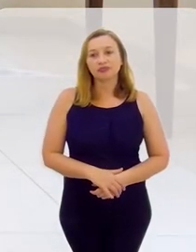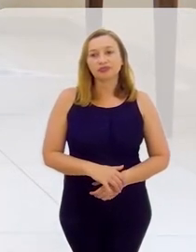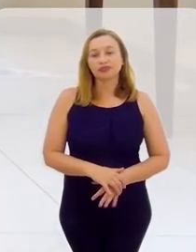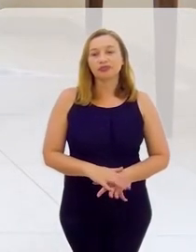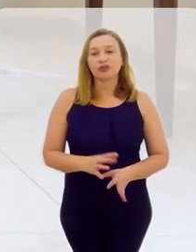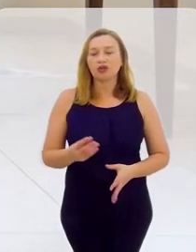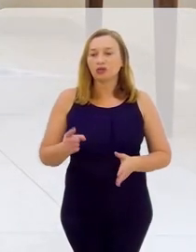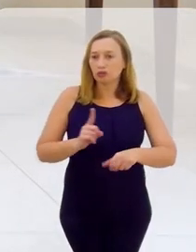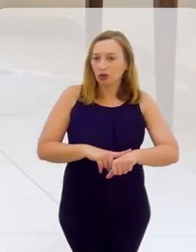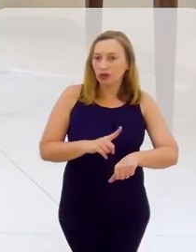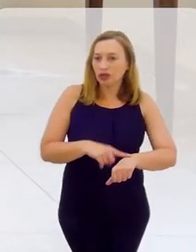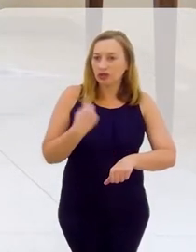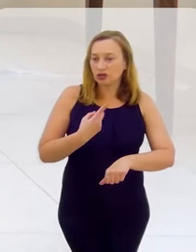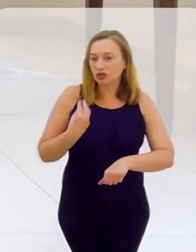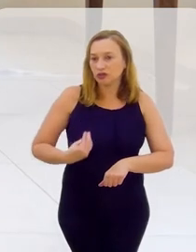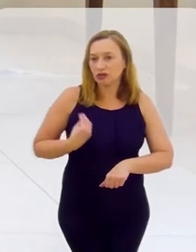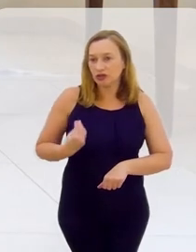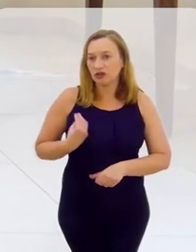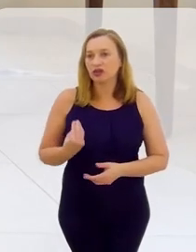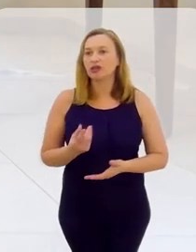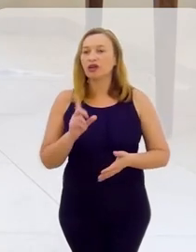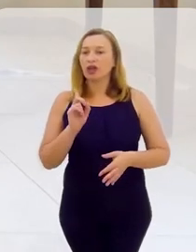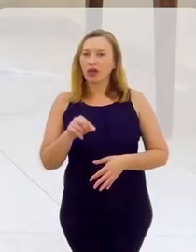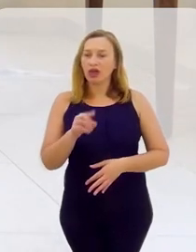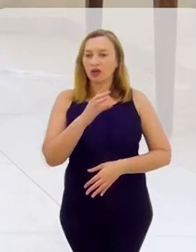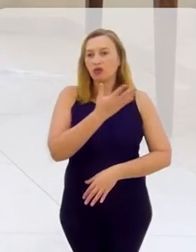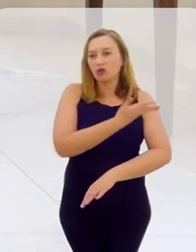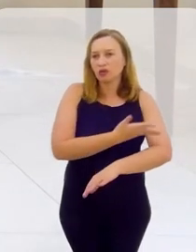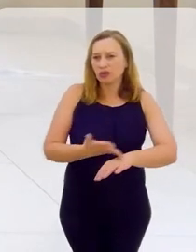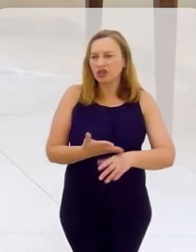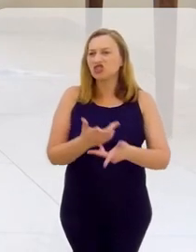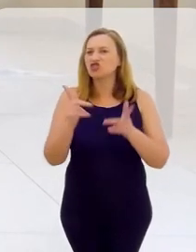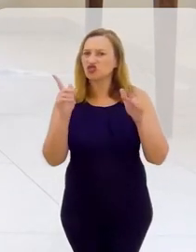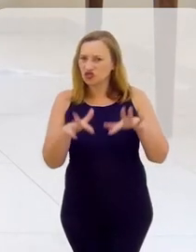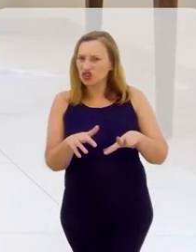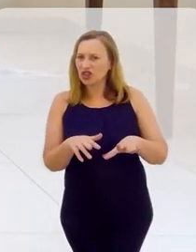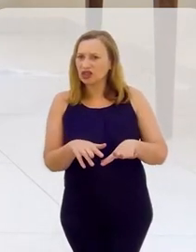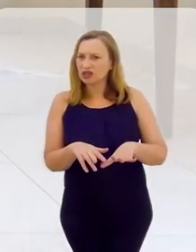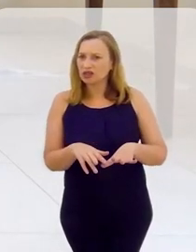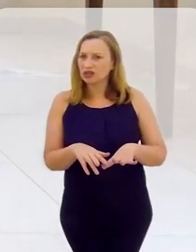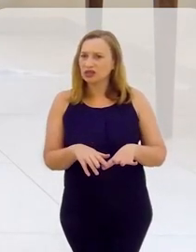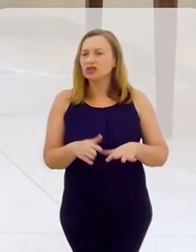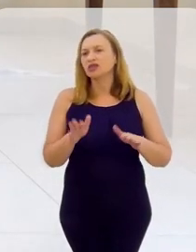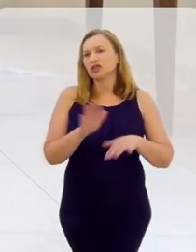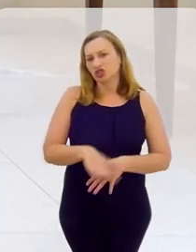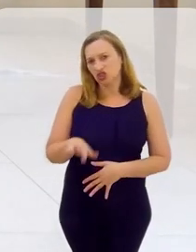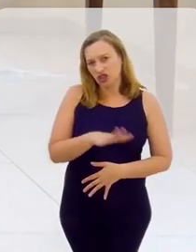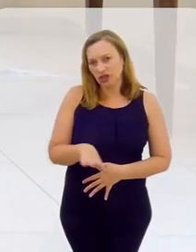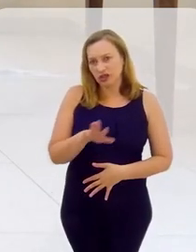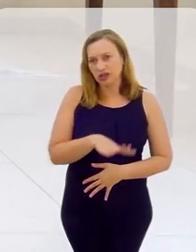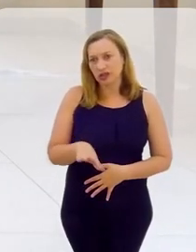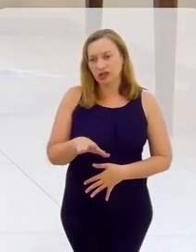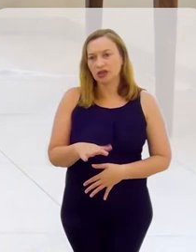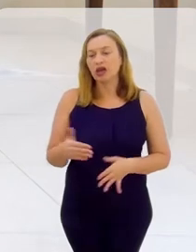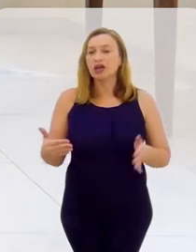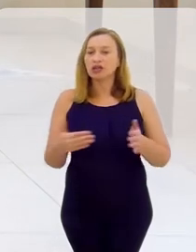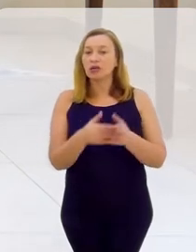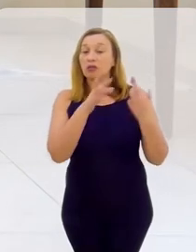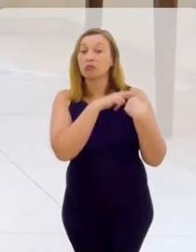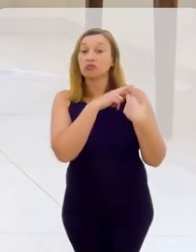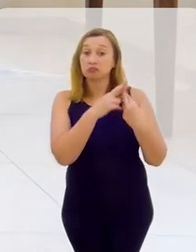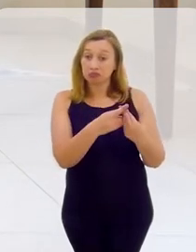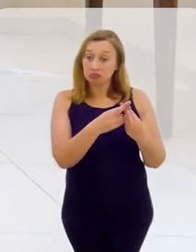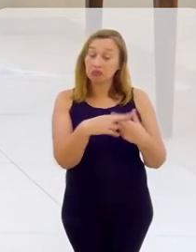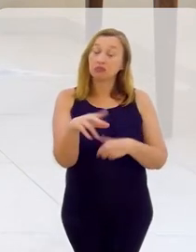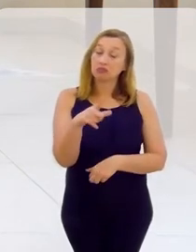hoje, infelizmente, que estamos vivendo, é um comportamento diferenciado dessas crianças,